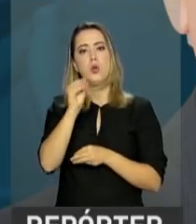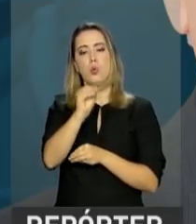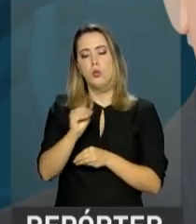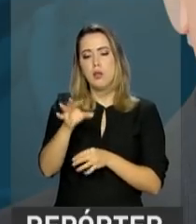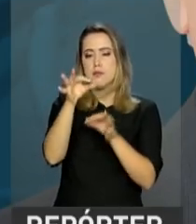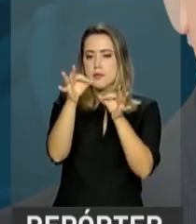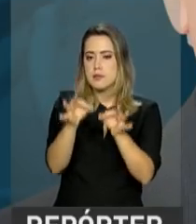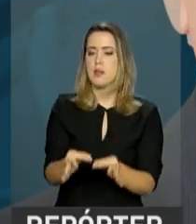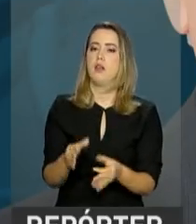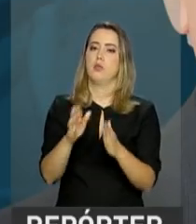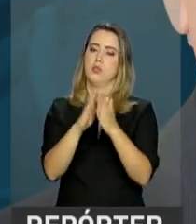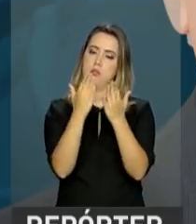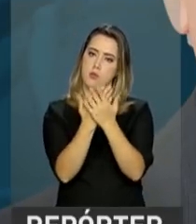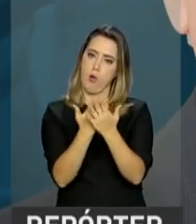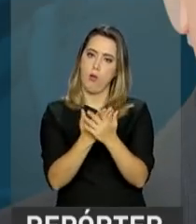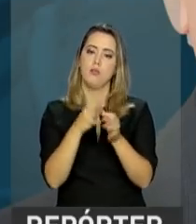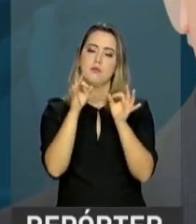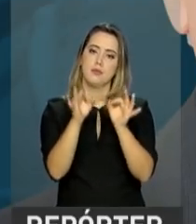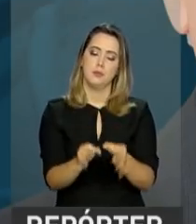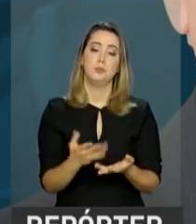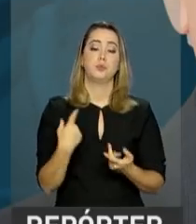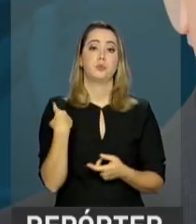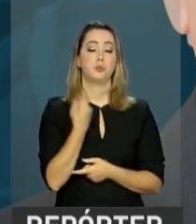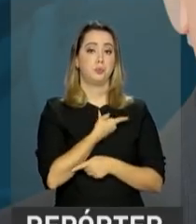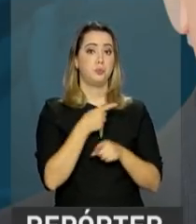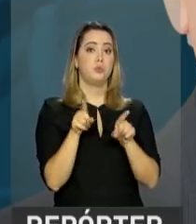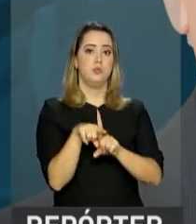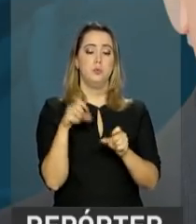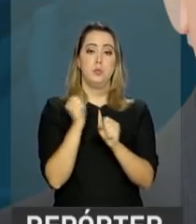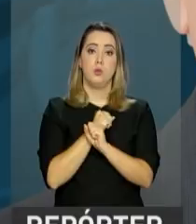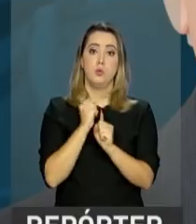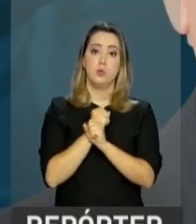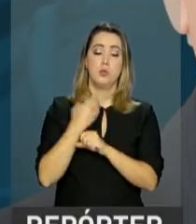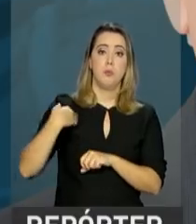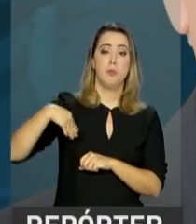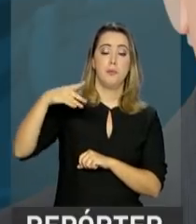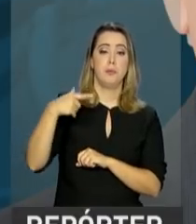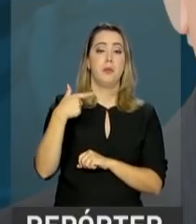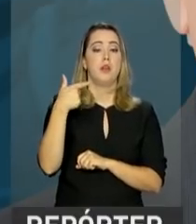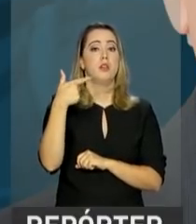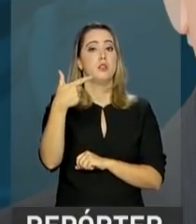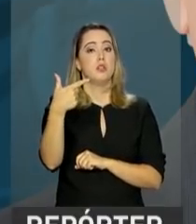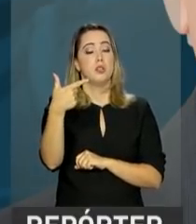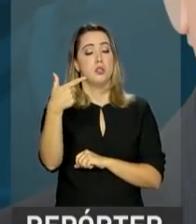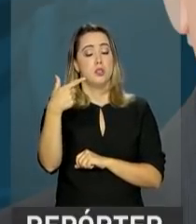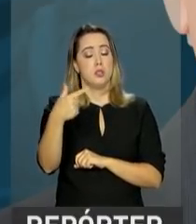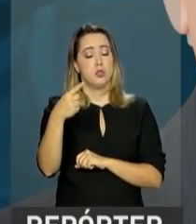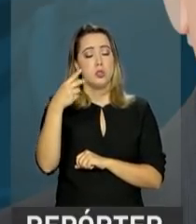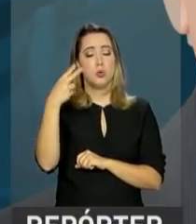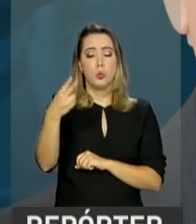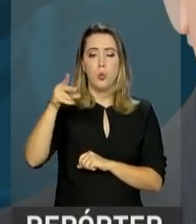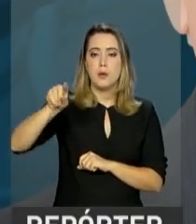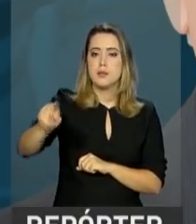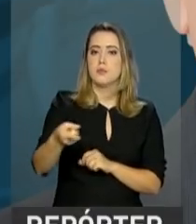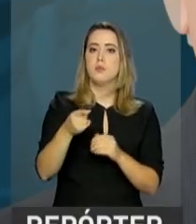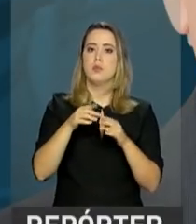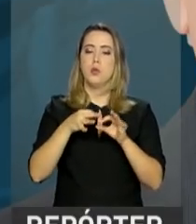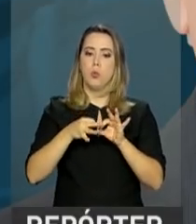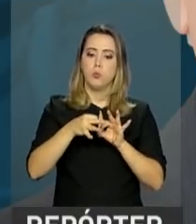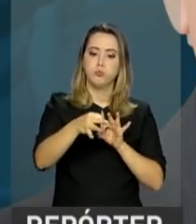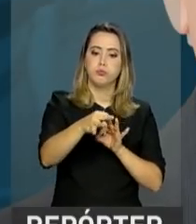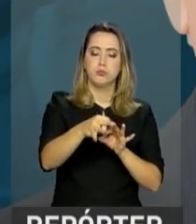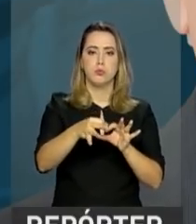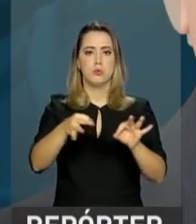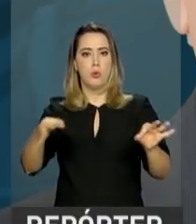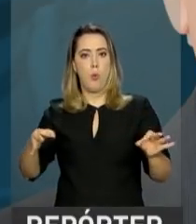também nas gabriela nós vamos construir mais de duas mil quadras esportivas para atender cerca de um milhão